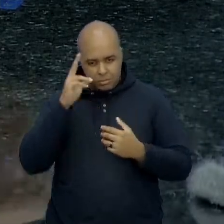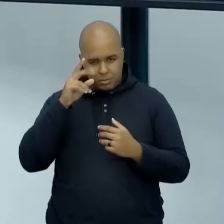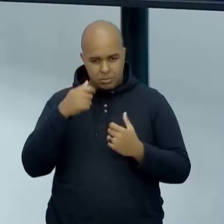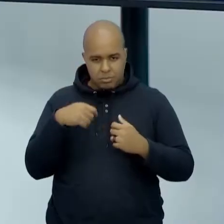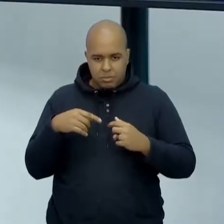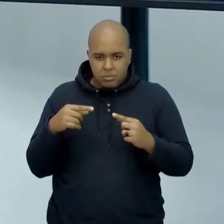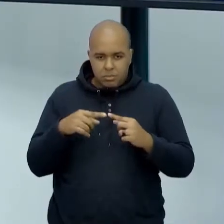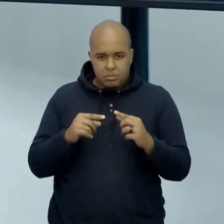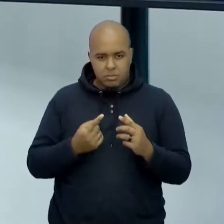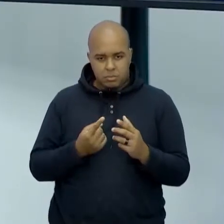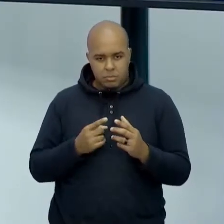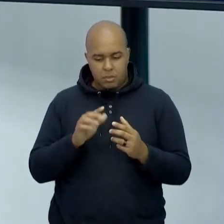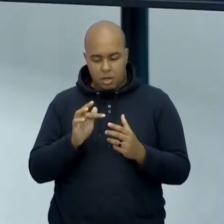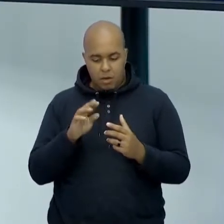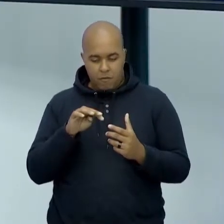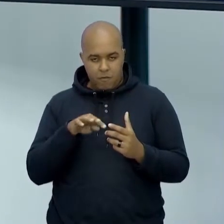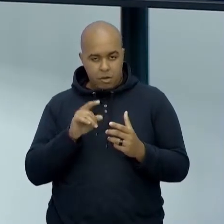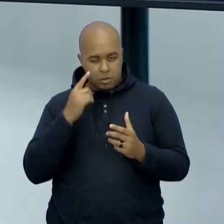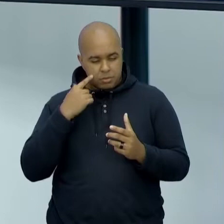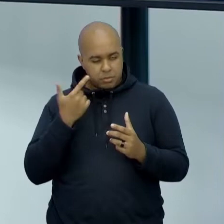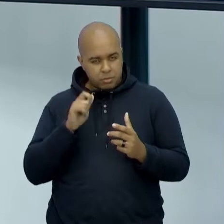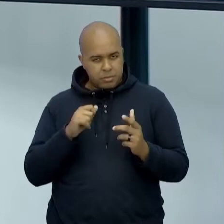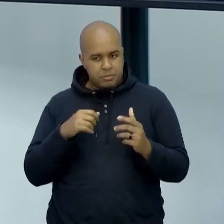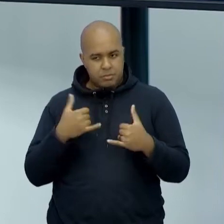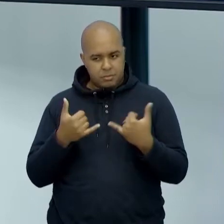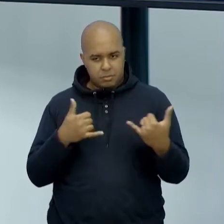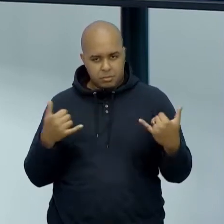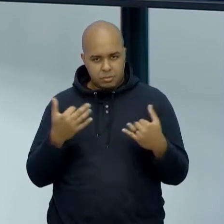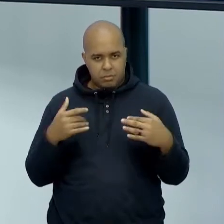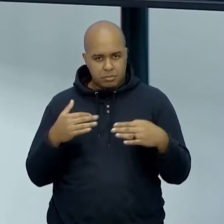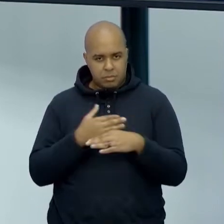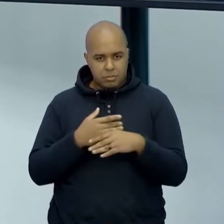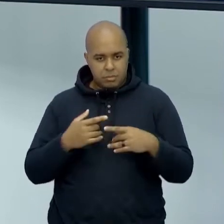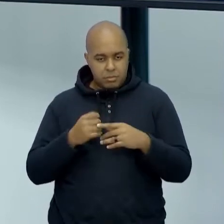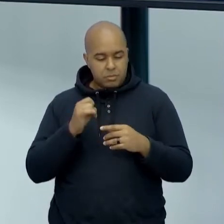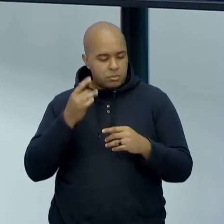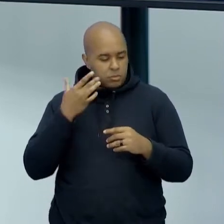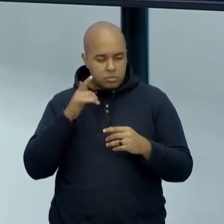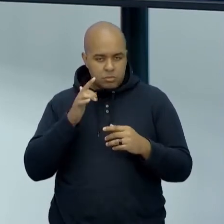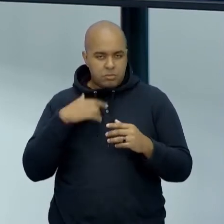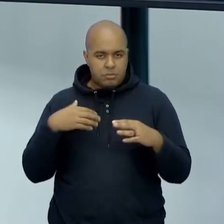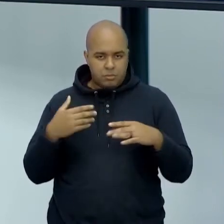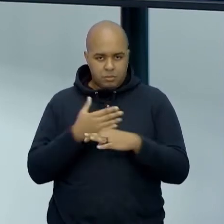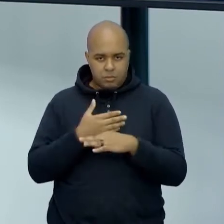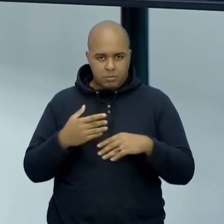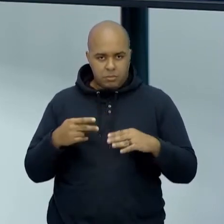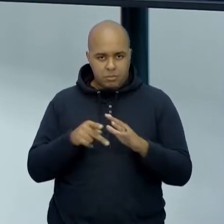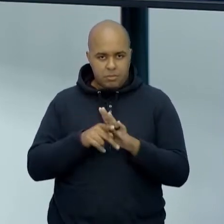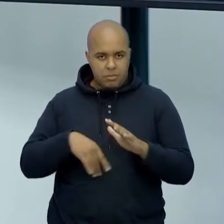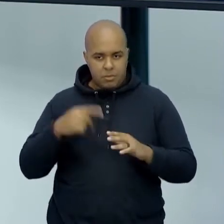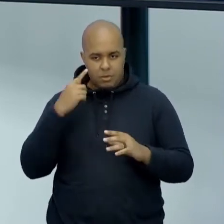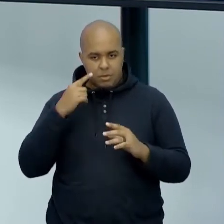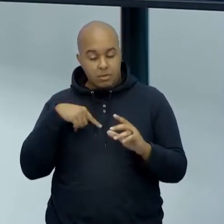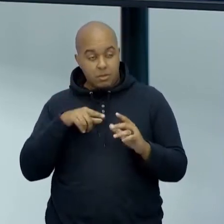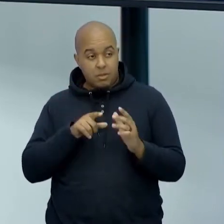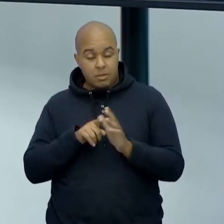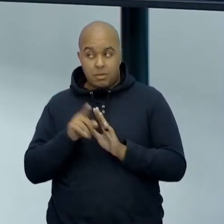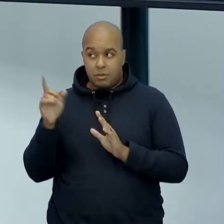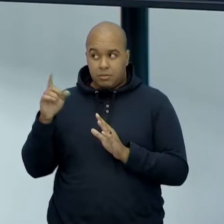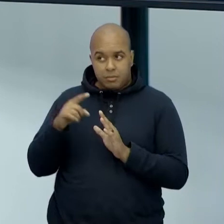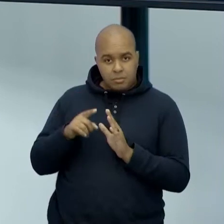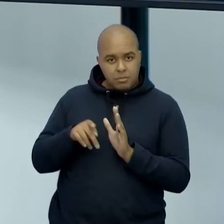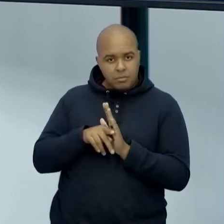tem que pôr uma fonte aí para a corrente ficar contínua, porque só funciona se a corrente for contínua e a que vem